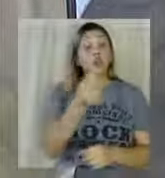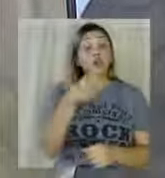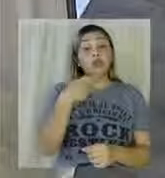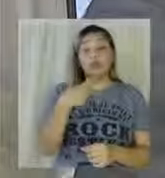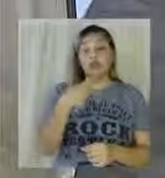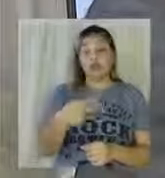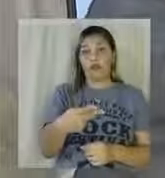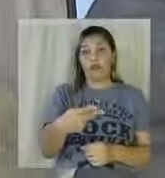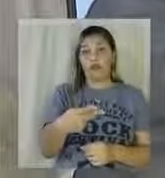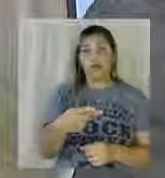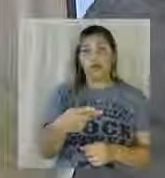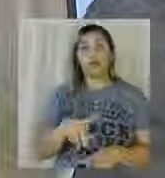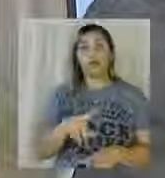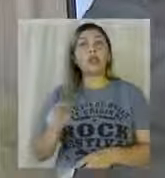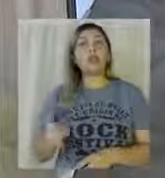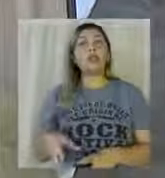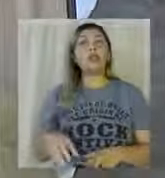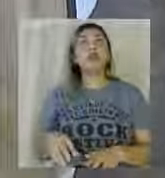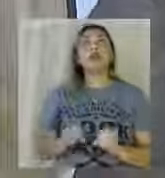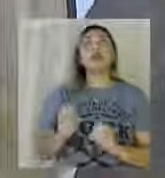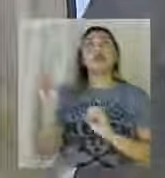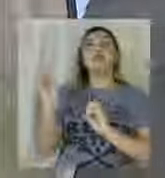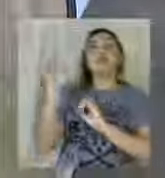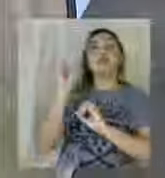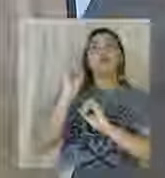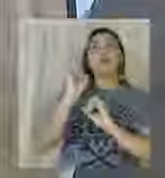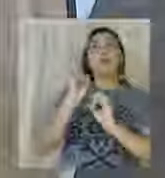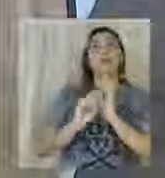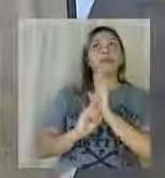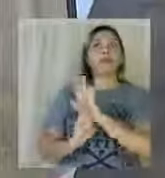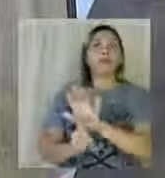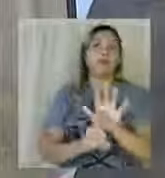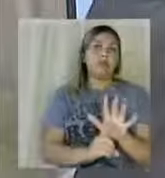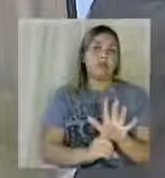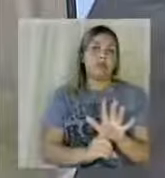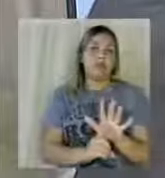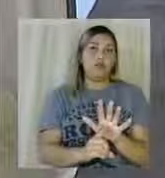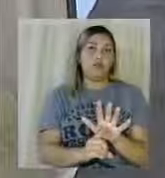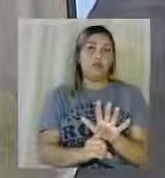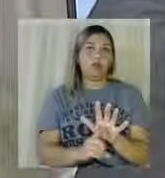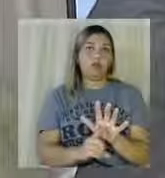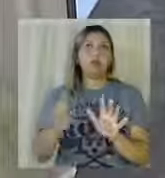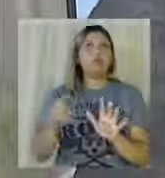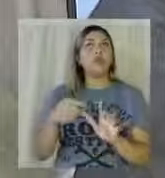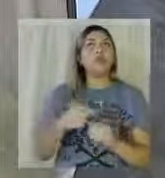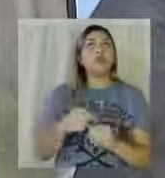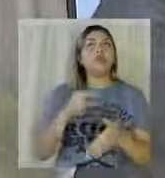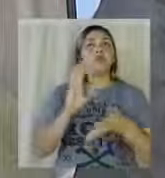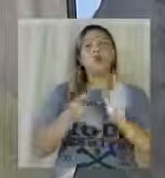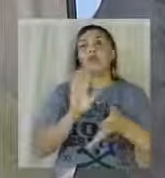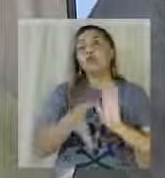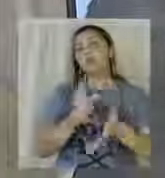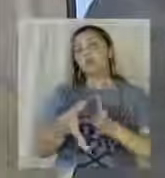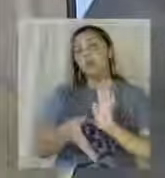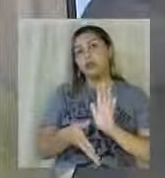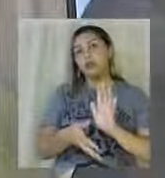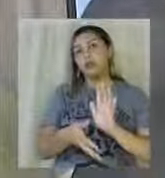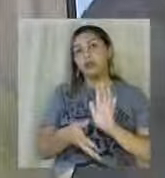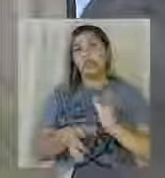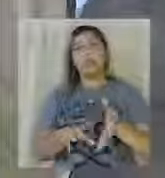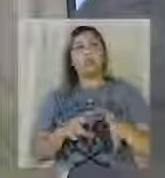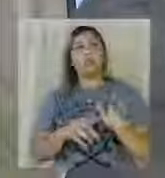jogaram todos os holofotes. Não adianta. Não adianta Libras estar em evidência. Não